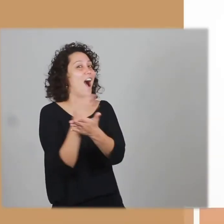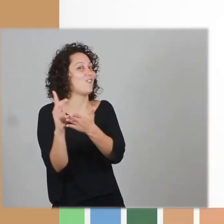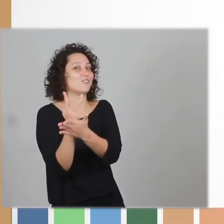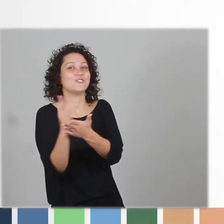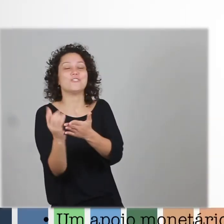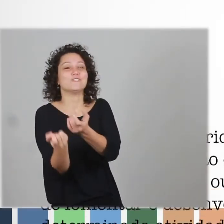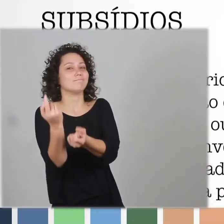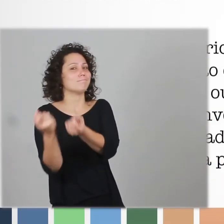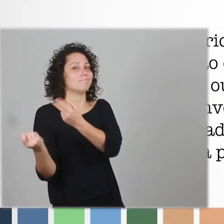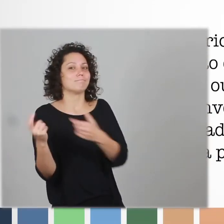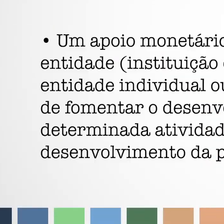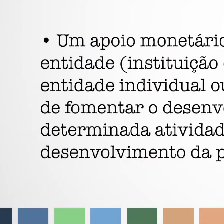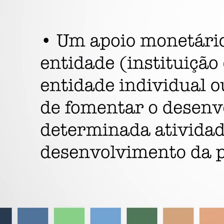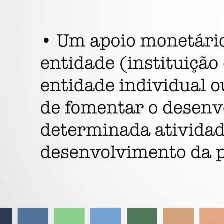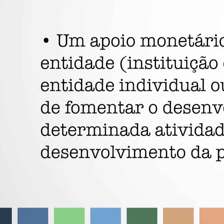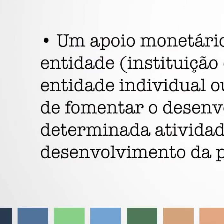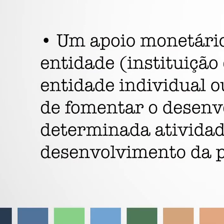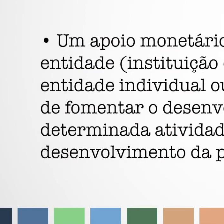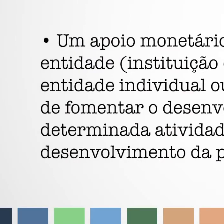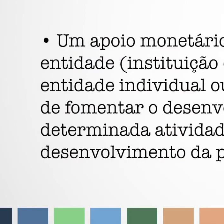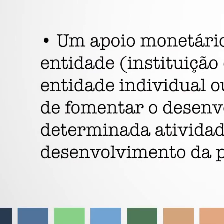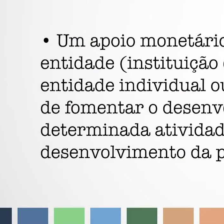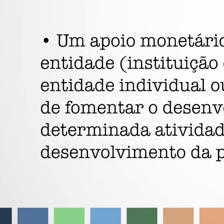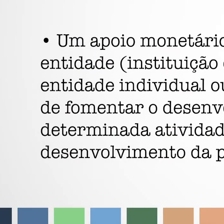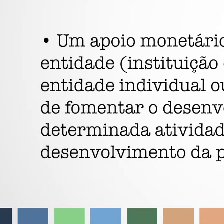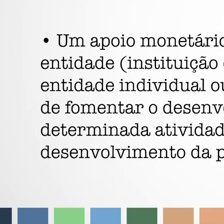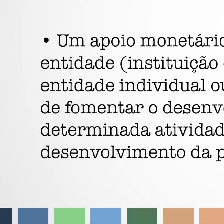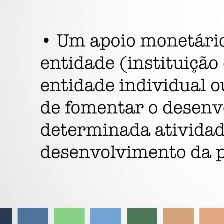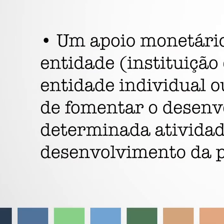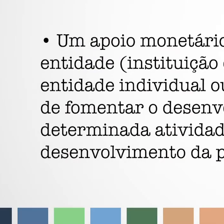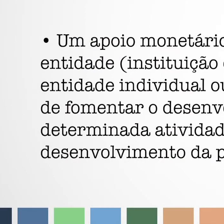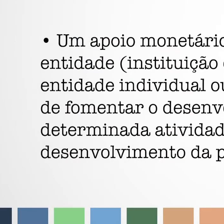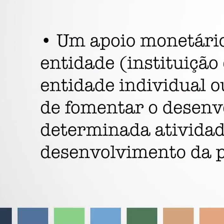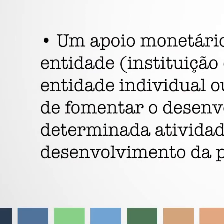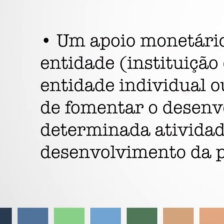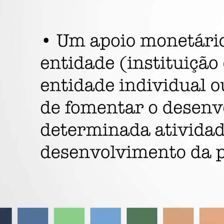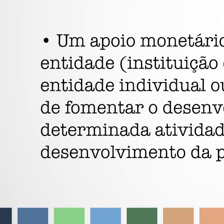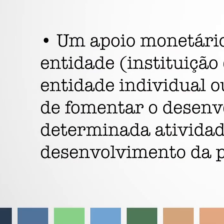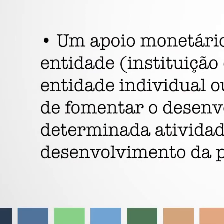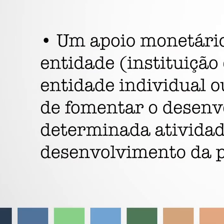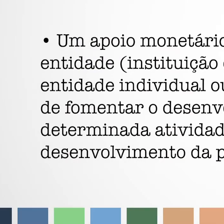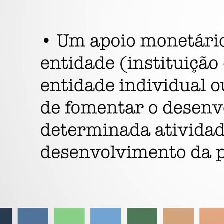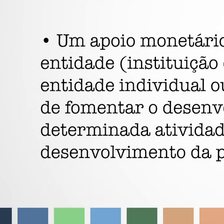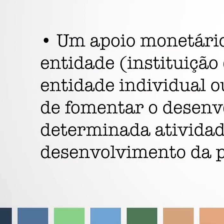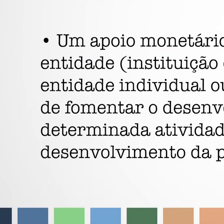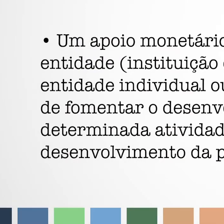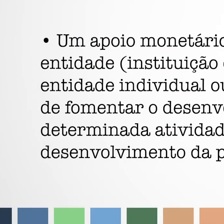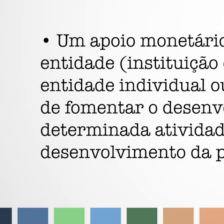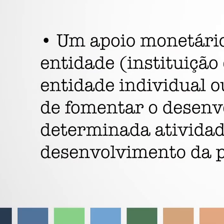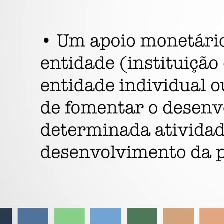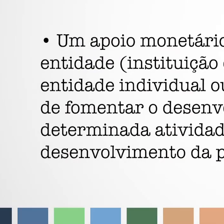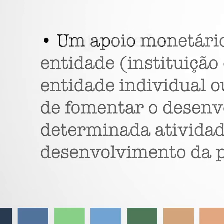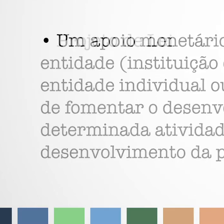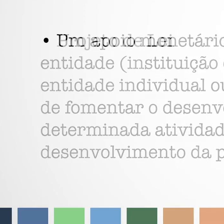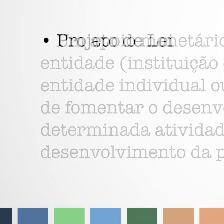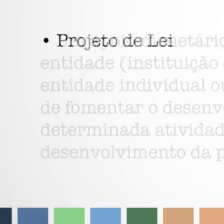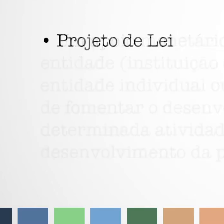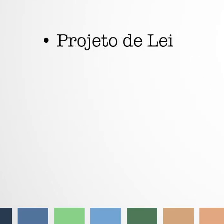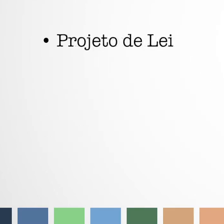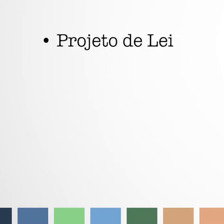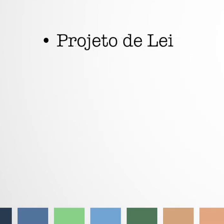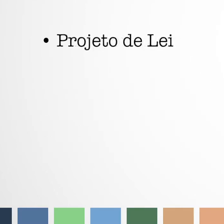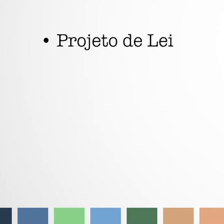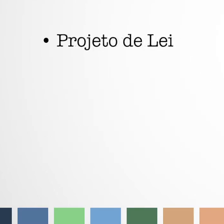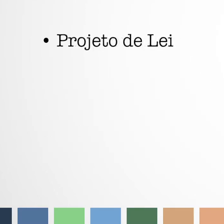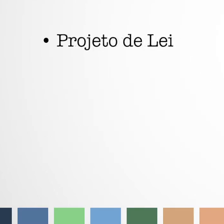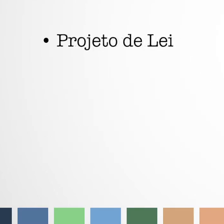a questão da importância dos subsídios dos refrigerantes, por exemplo. E a partir daí também foi possível falar sobre os